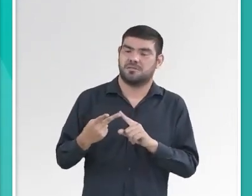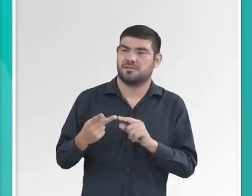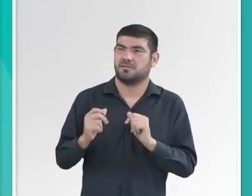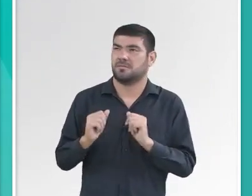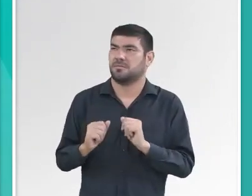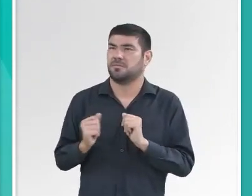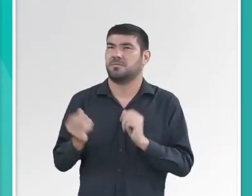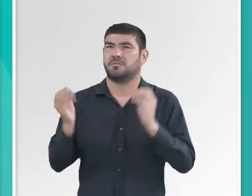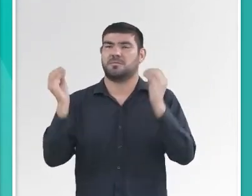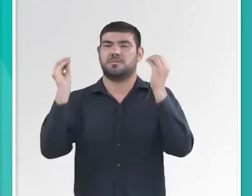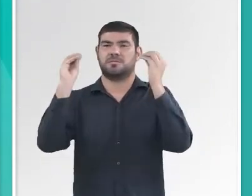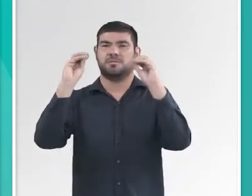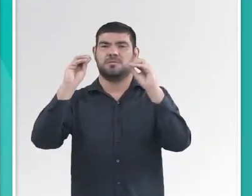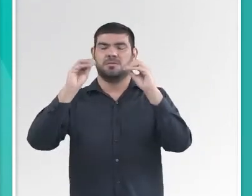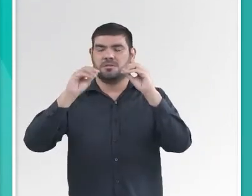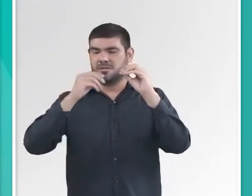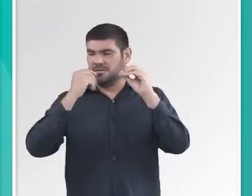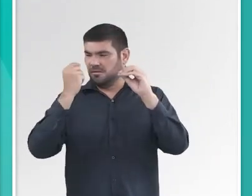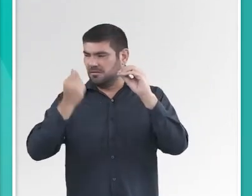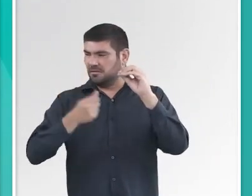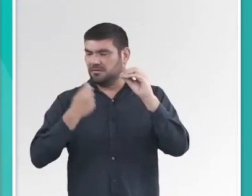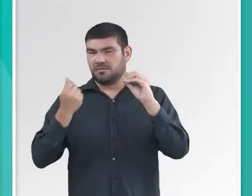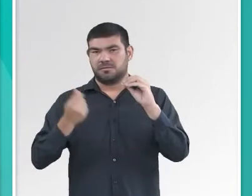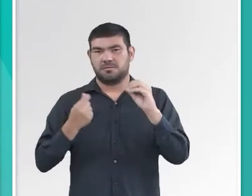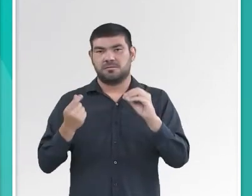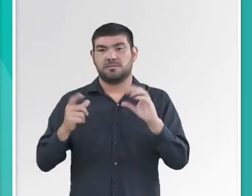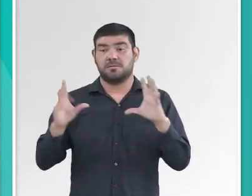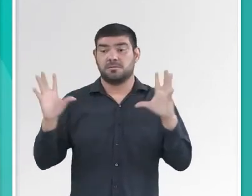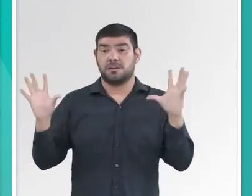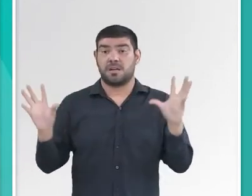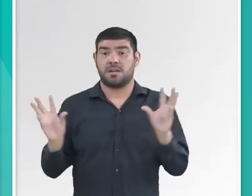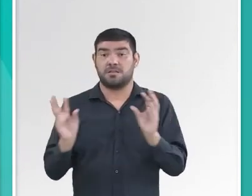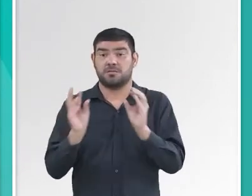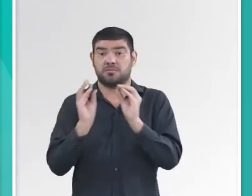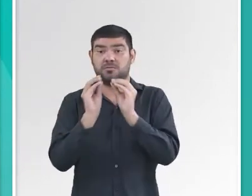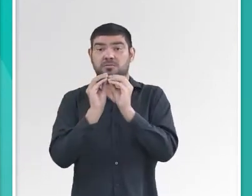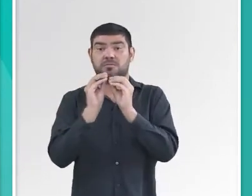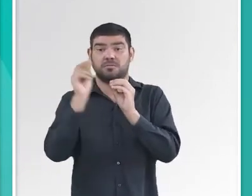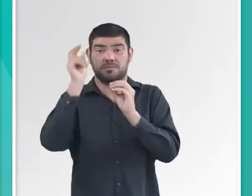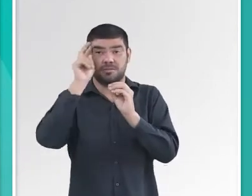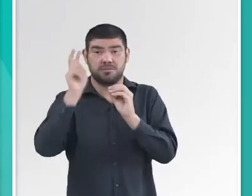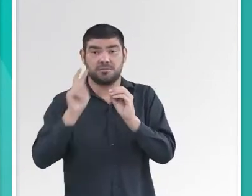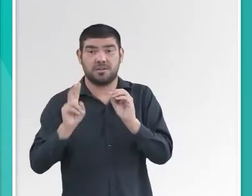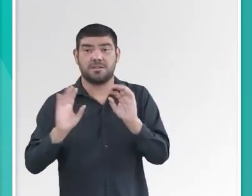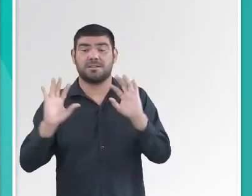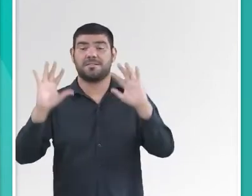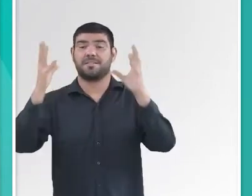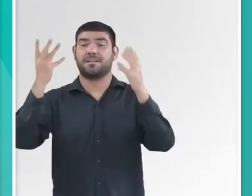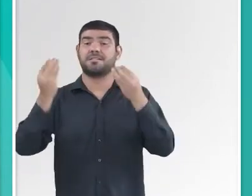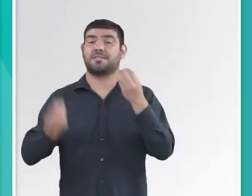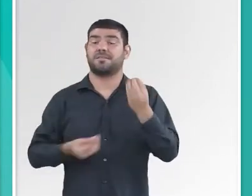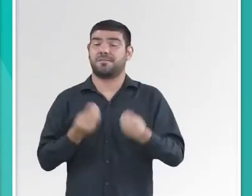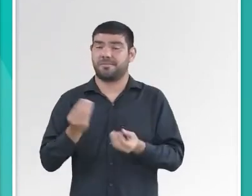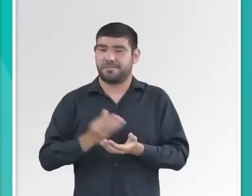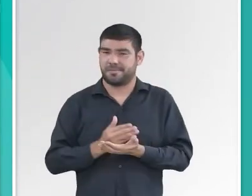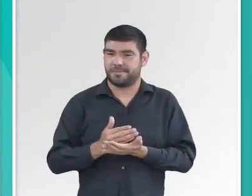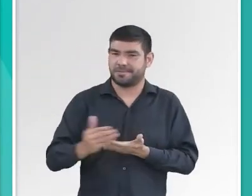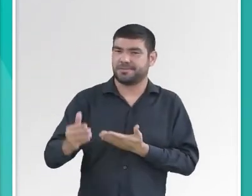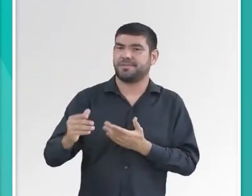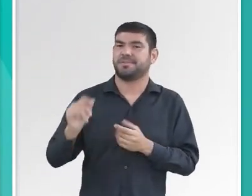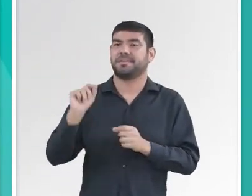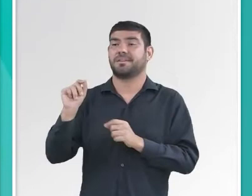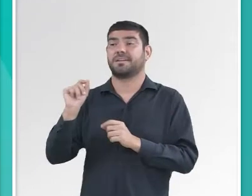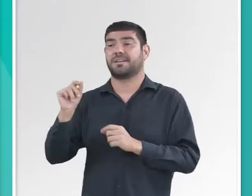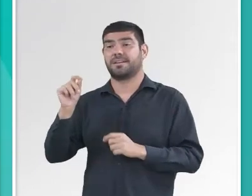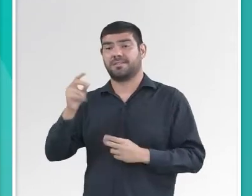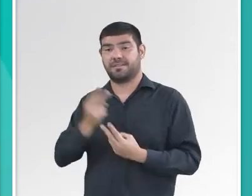coloca lá no seu primeiro parágrafo um breve resumo contando aí a história da festa, como ela começou, quem foram seus